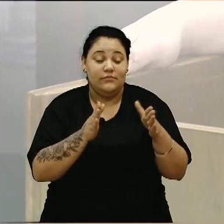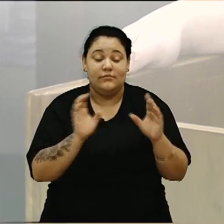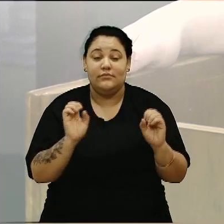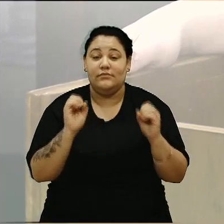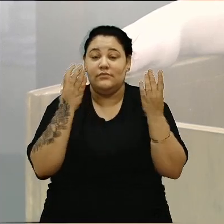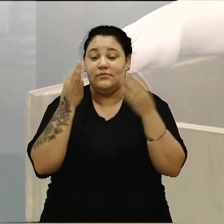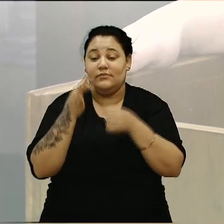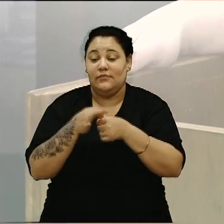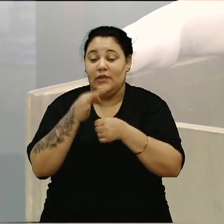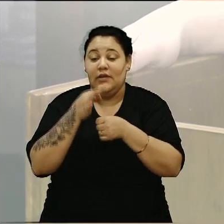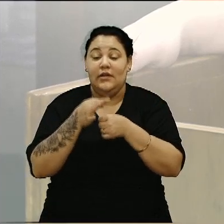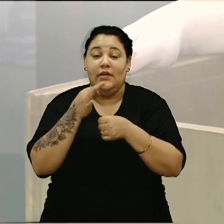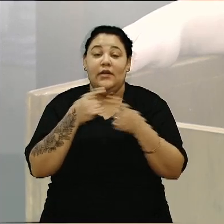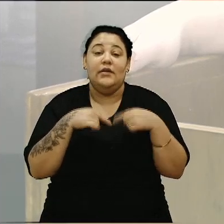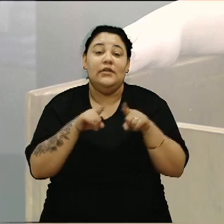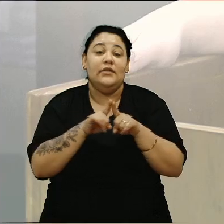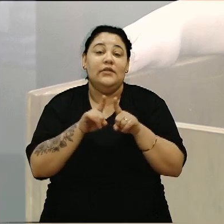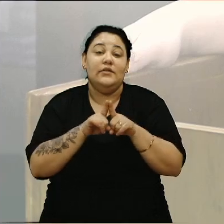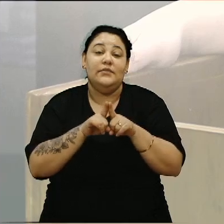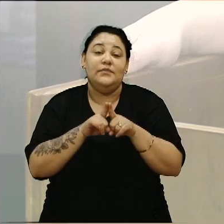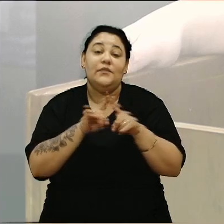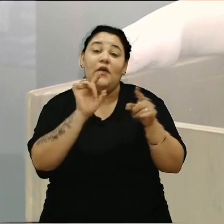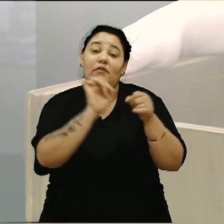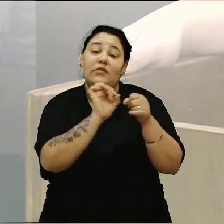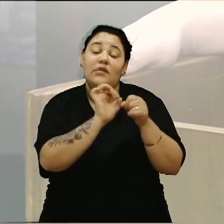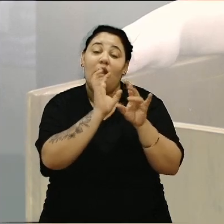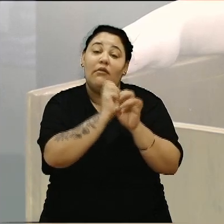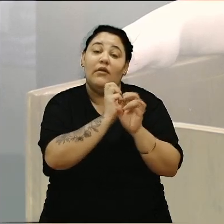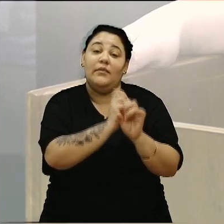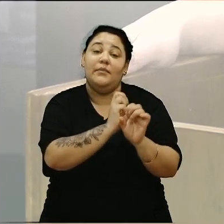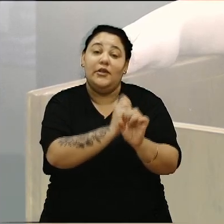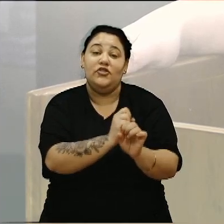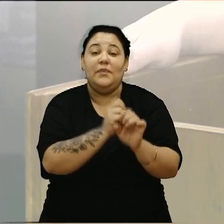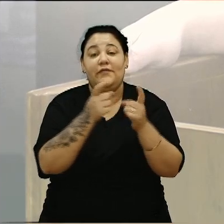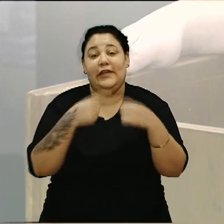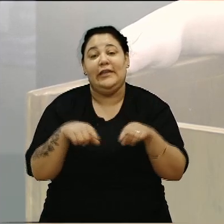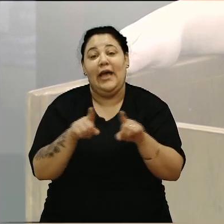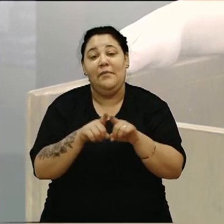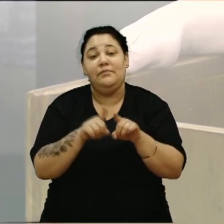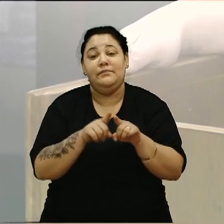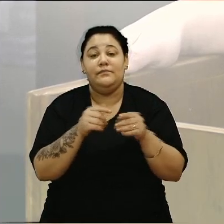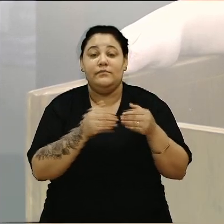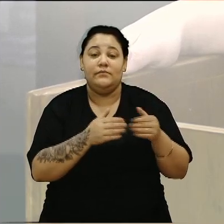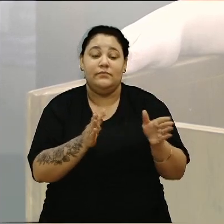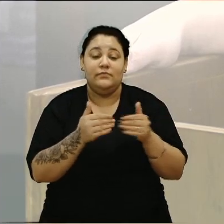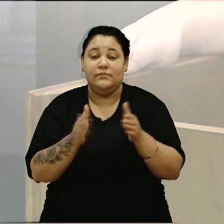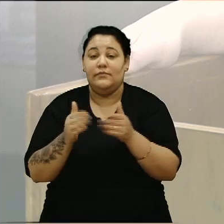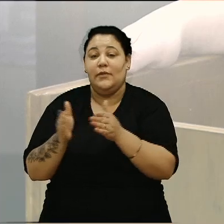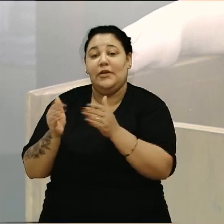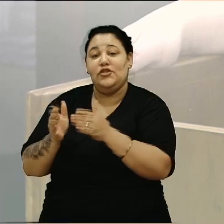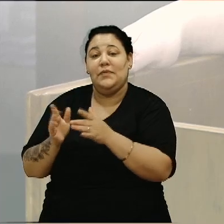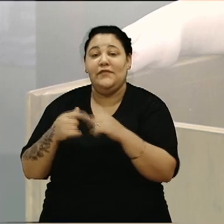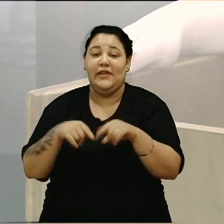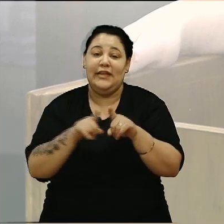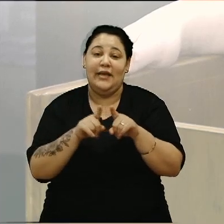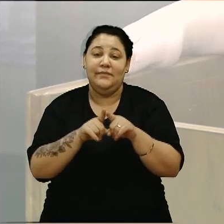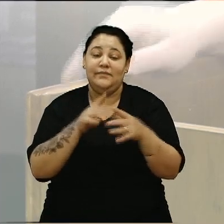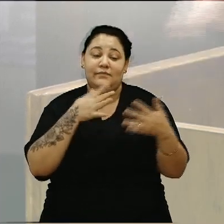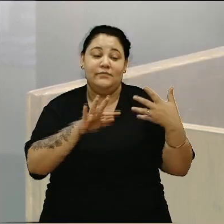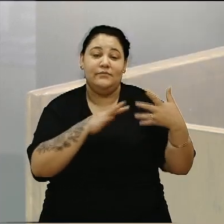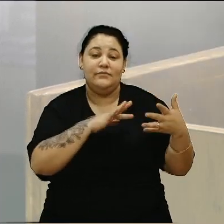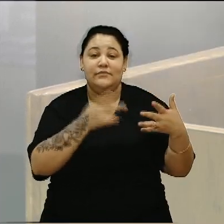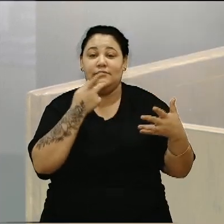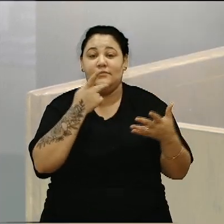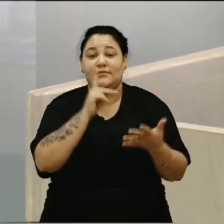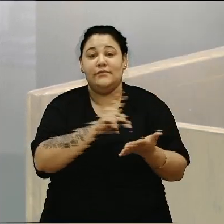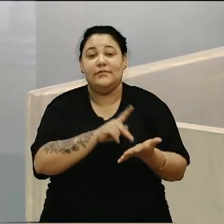não fizeram as contas, não abriram as contas aqui com transparência, e ainda tem gente que eles